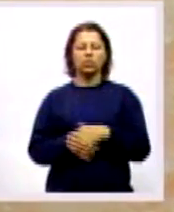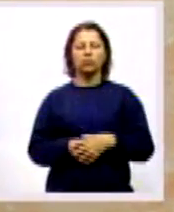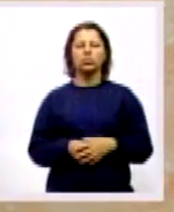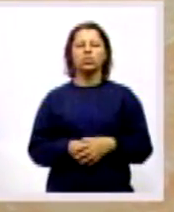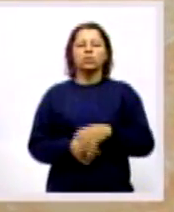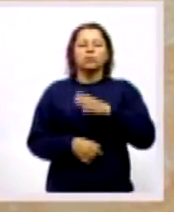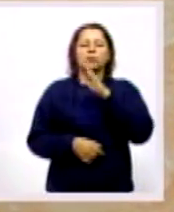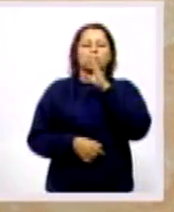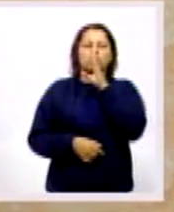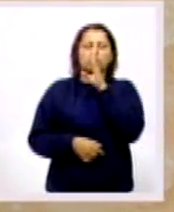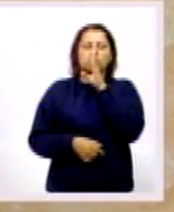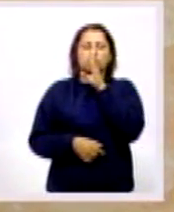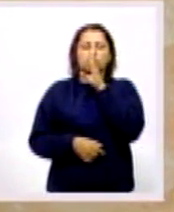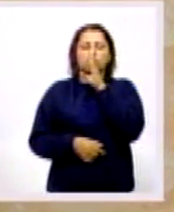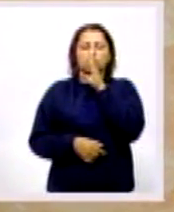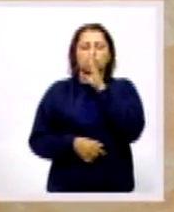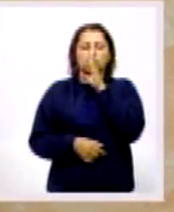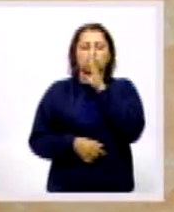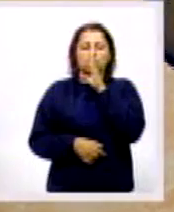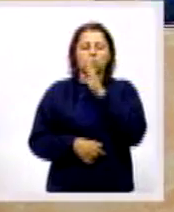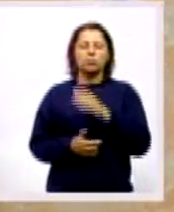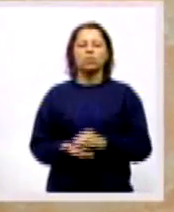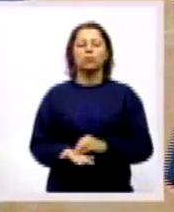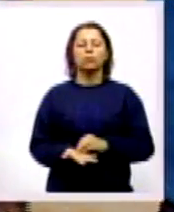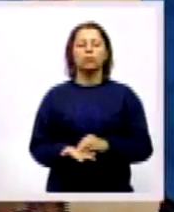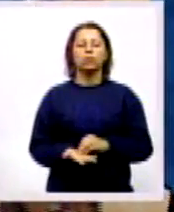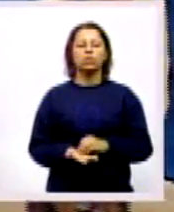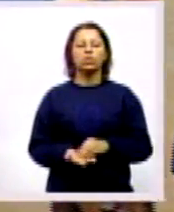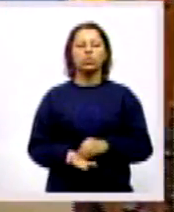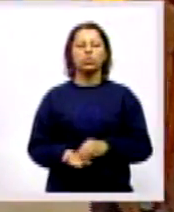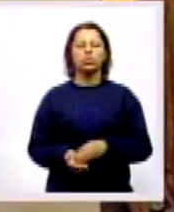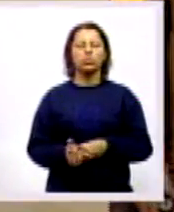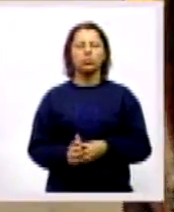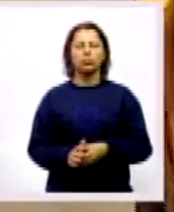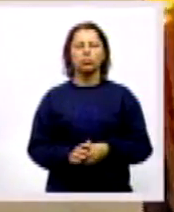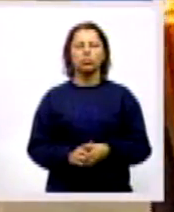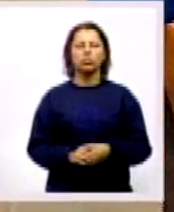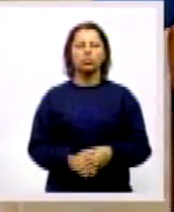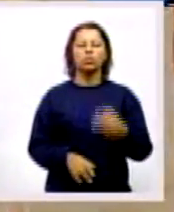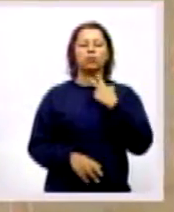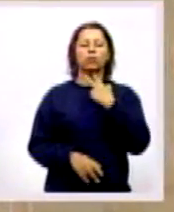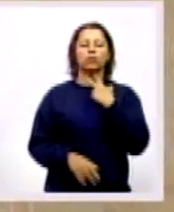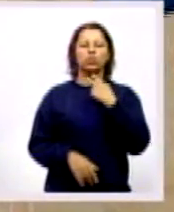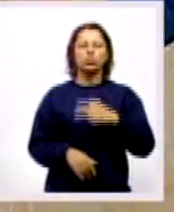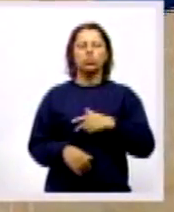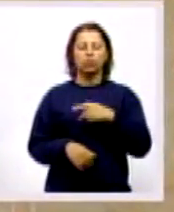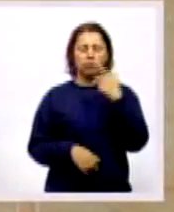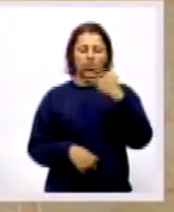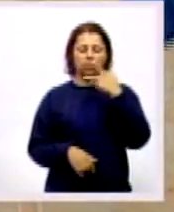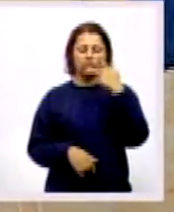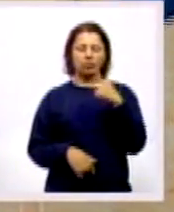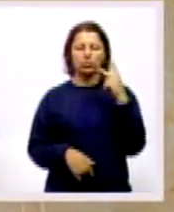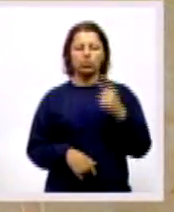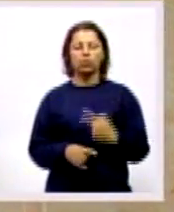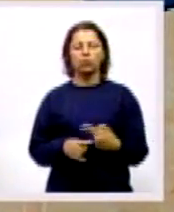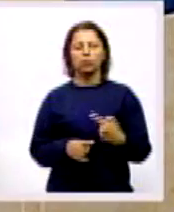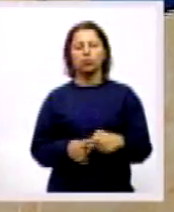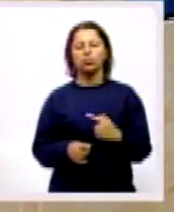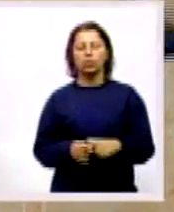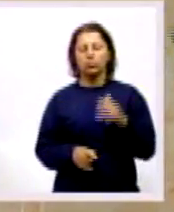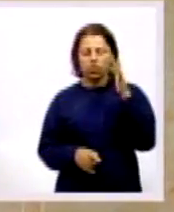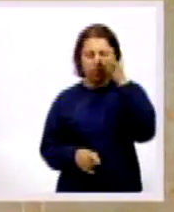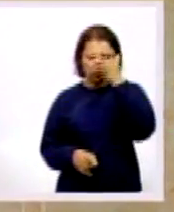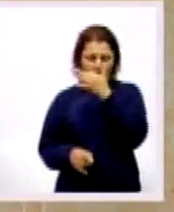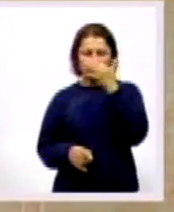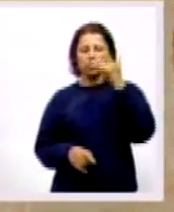vai ficar calado. E aquela criatura lá, sem poder falar, no esforço contínuo de se fazer